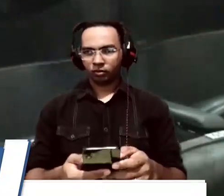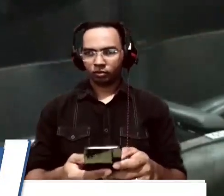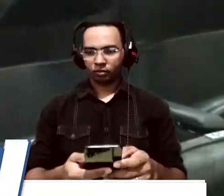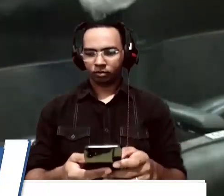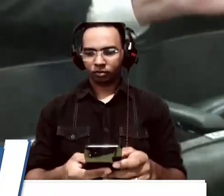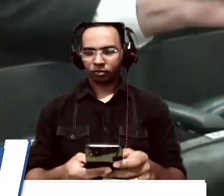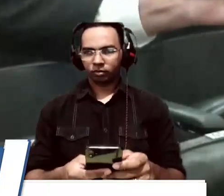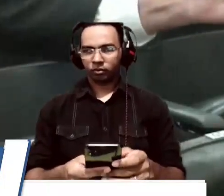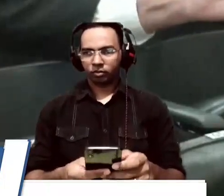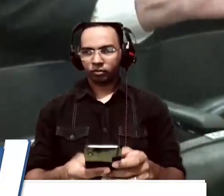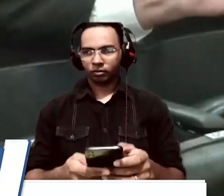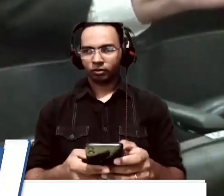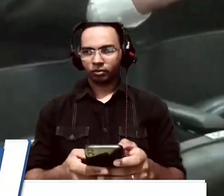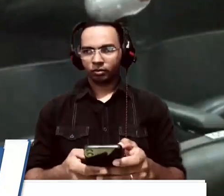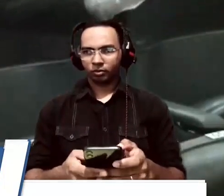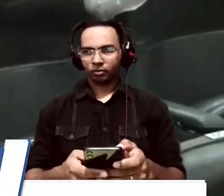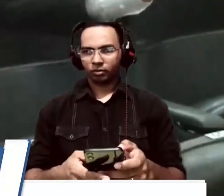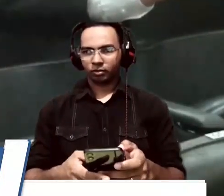assunto.